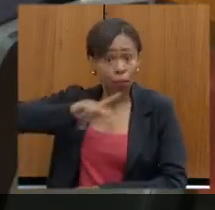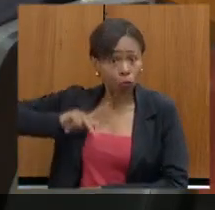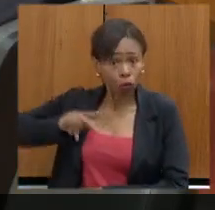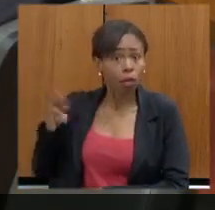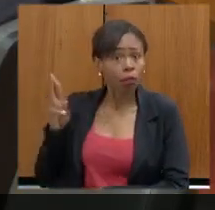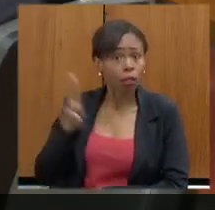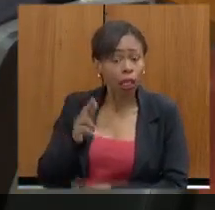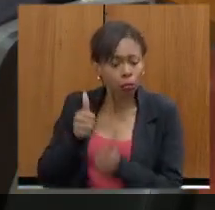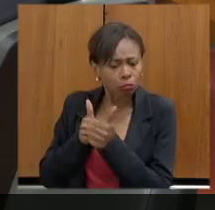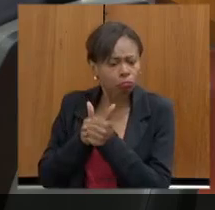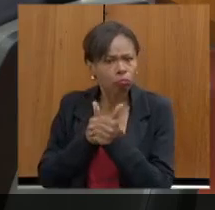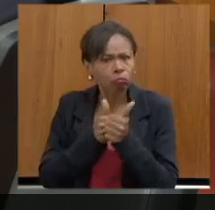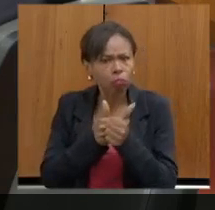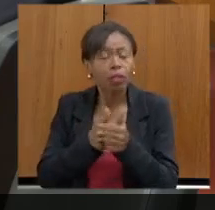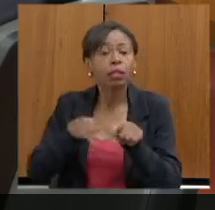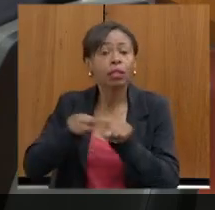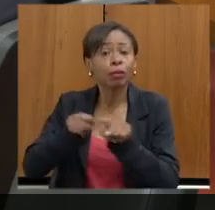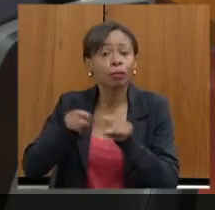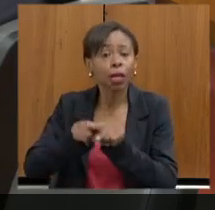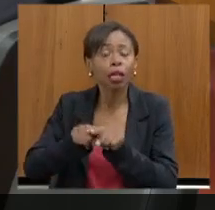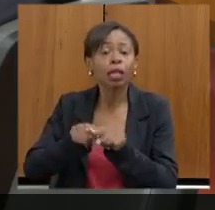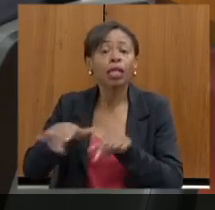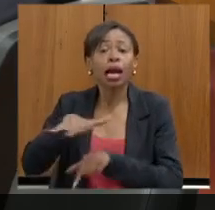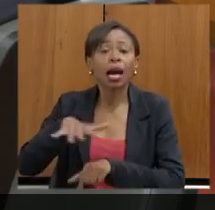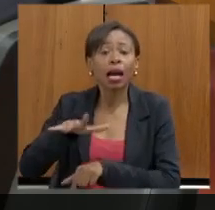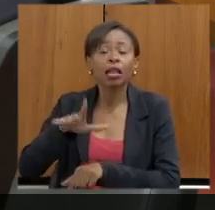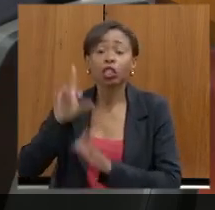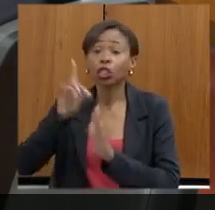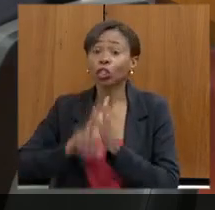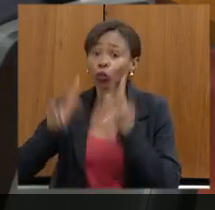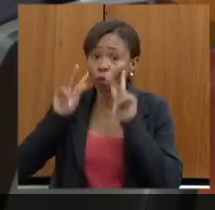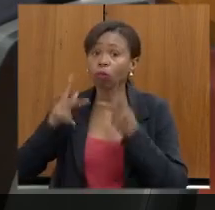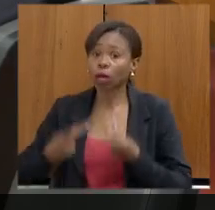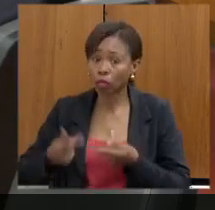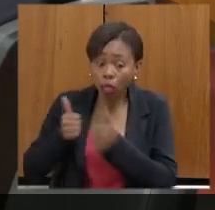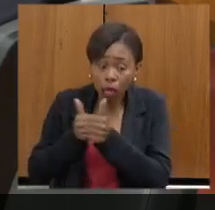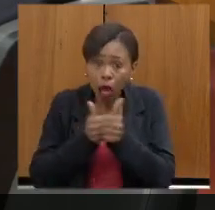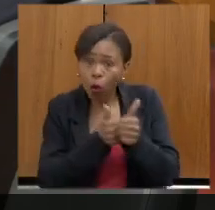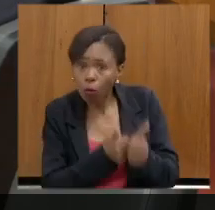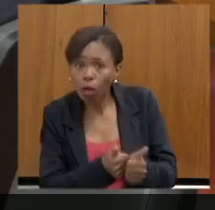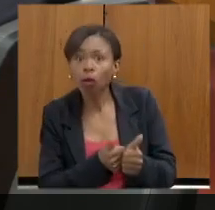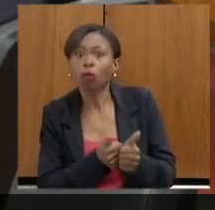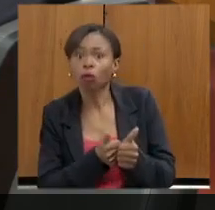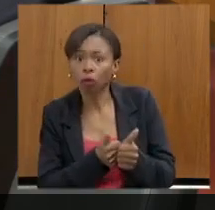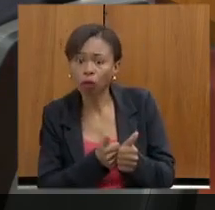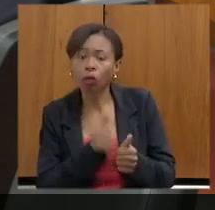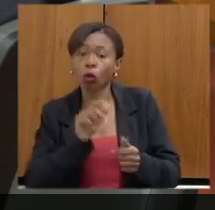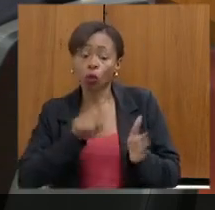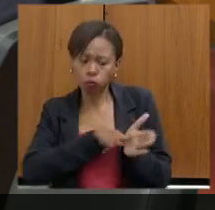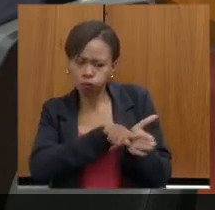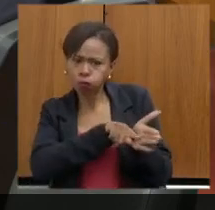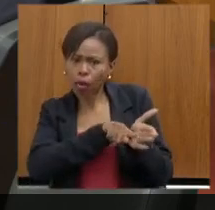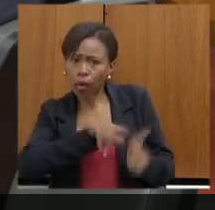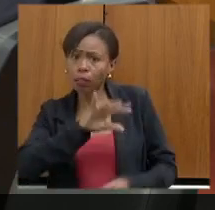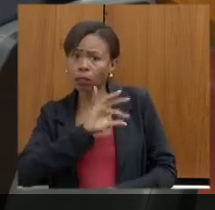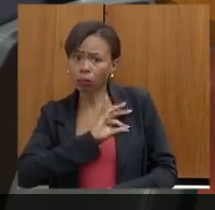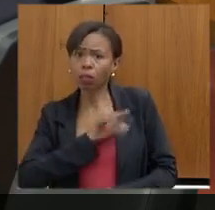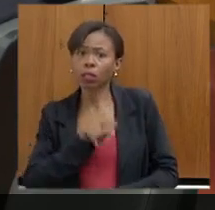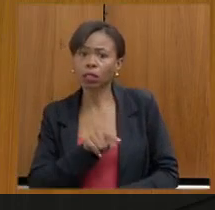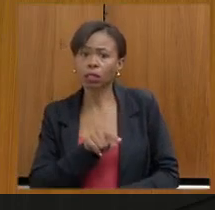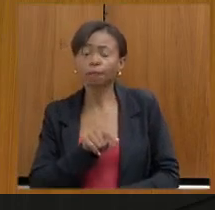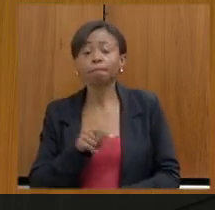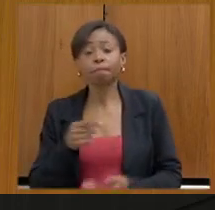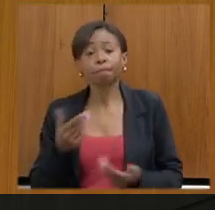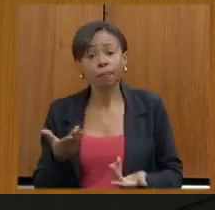todas inclusive os direitos humanos acompanhou todas as nossas o nosso Inquérito é bom e isso foi